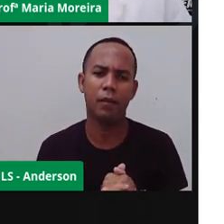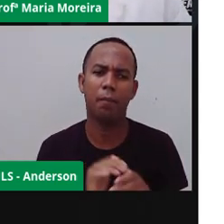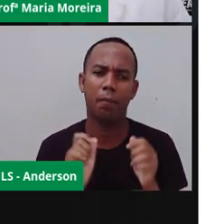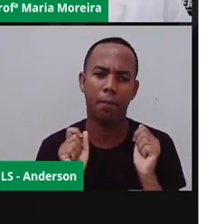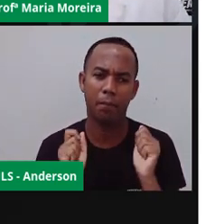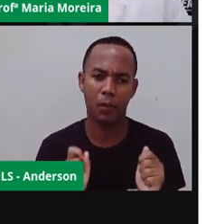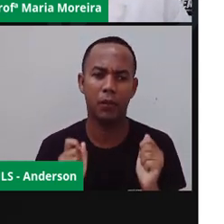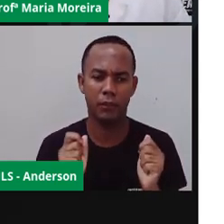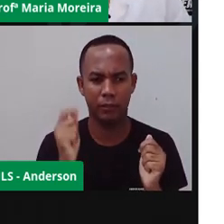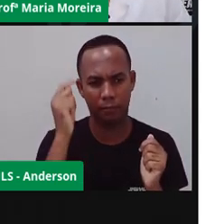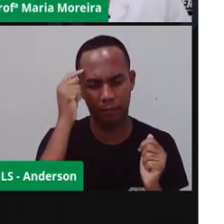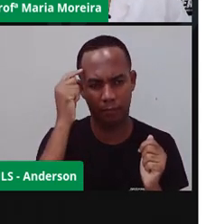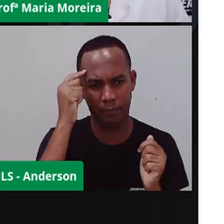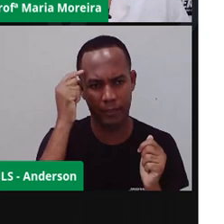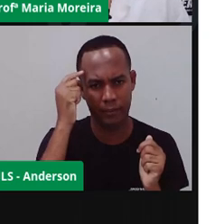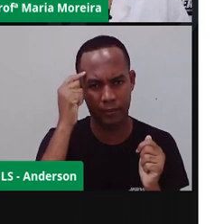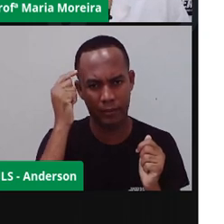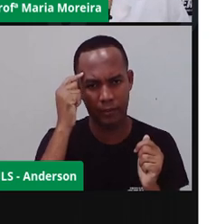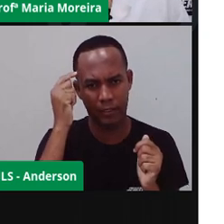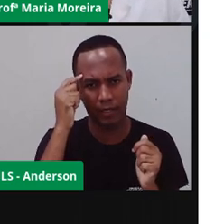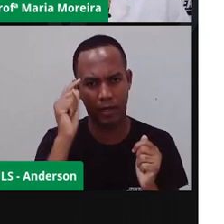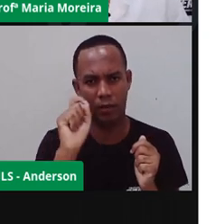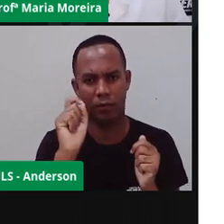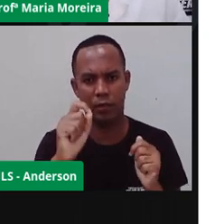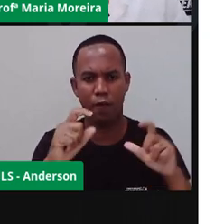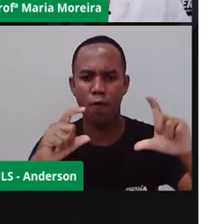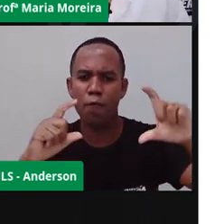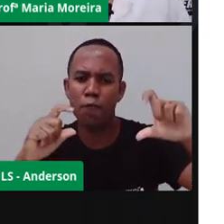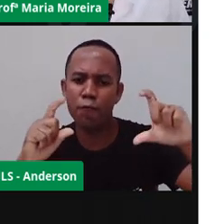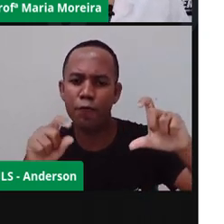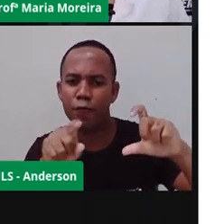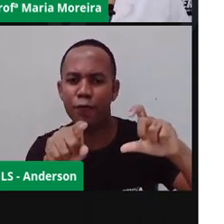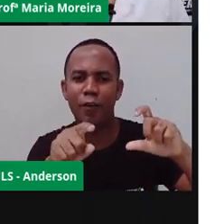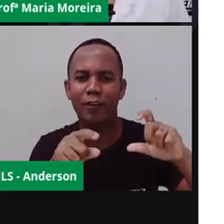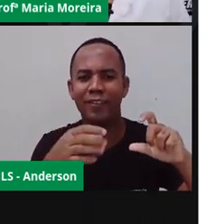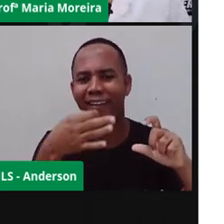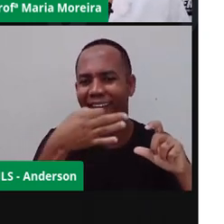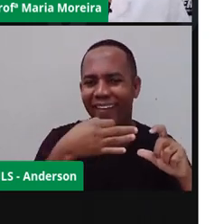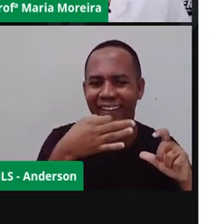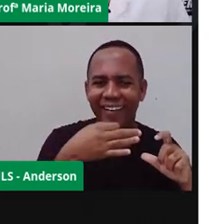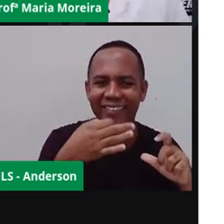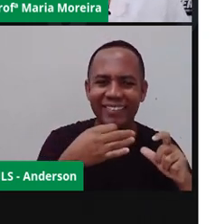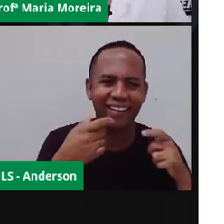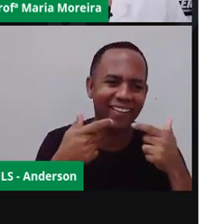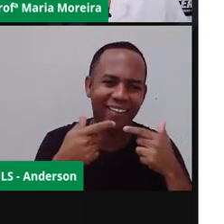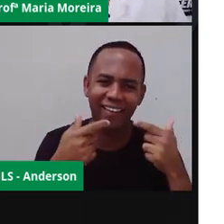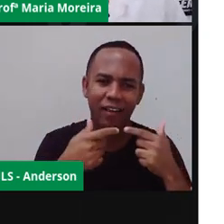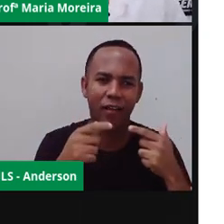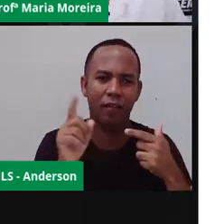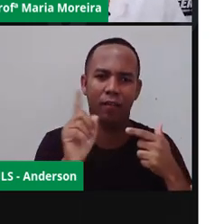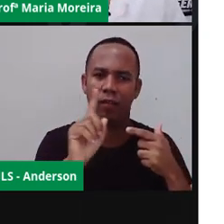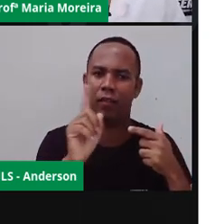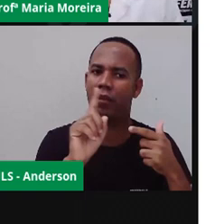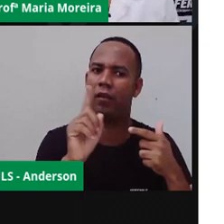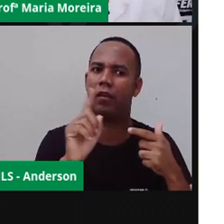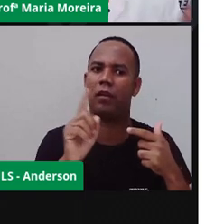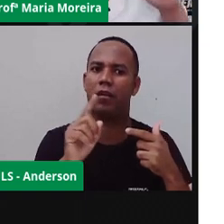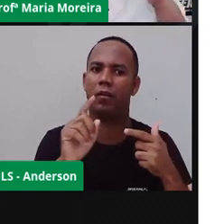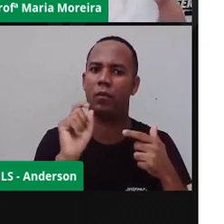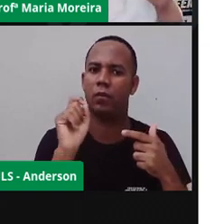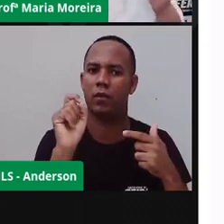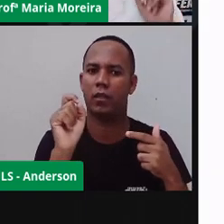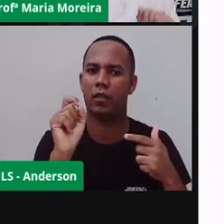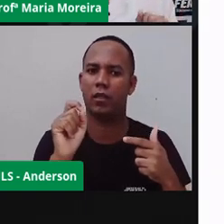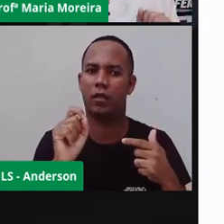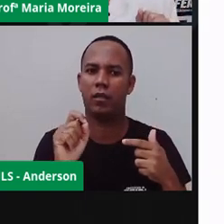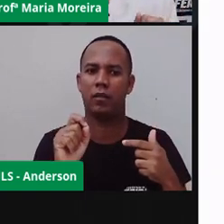Podemos até pensar que a charge é apenas um texto, né? Engraçado e inocente, mas inclusive a Pró já falou aqui que